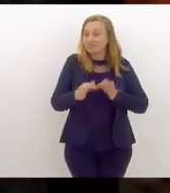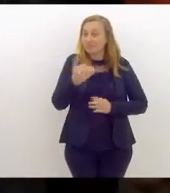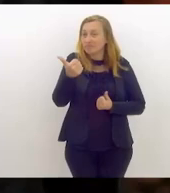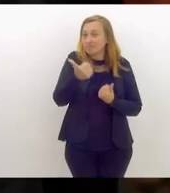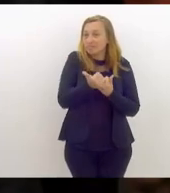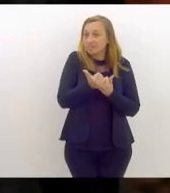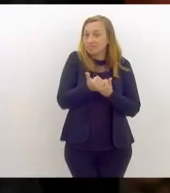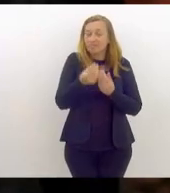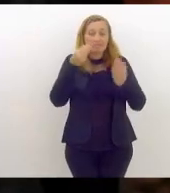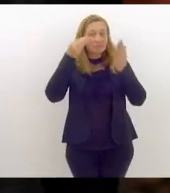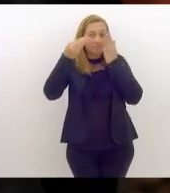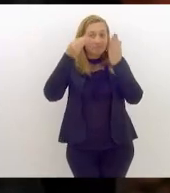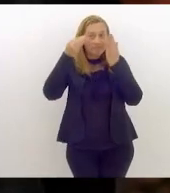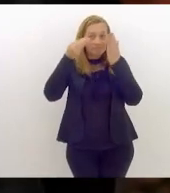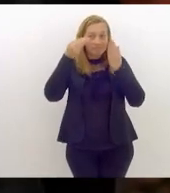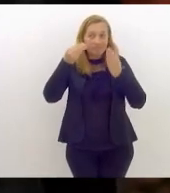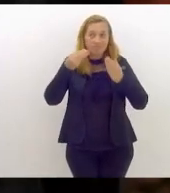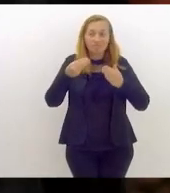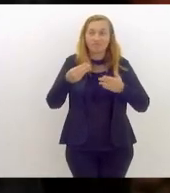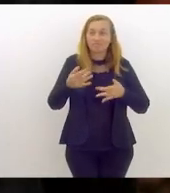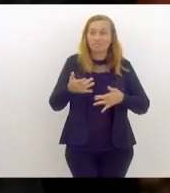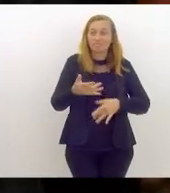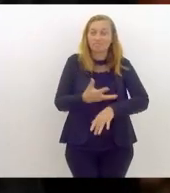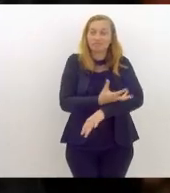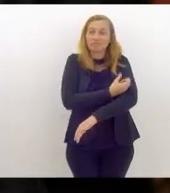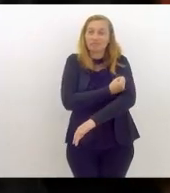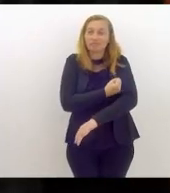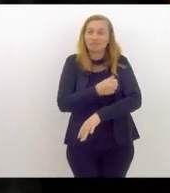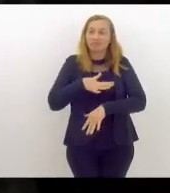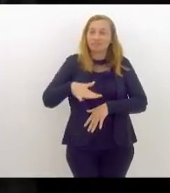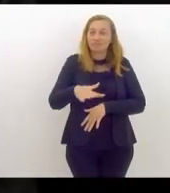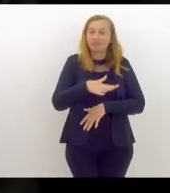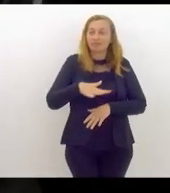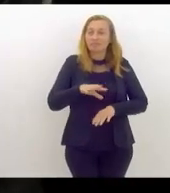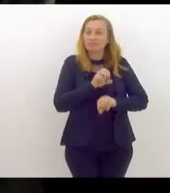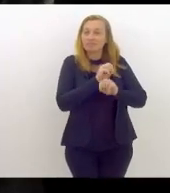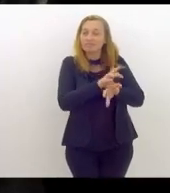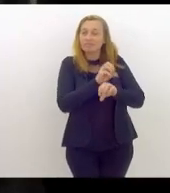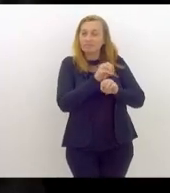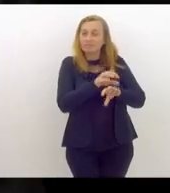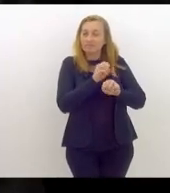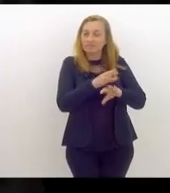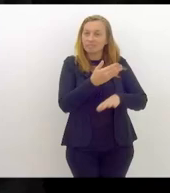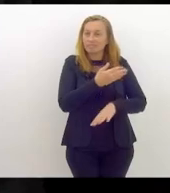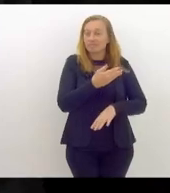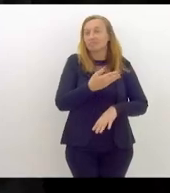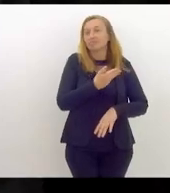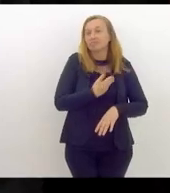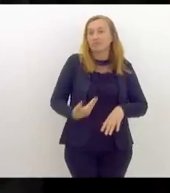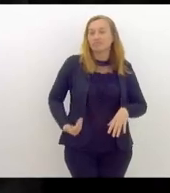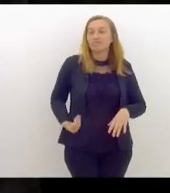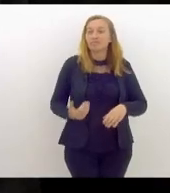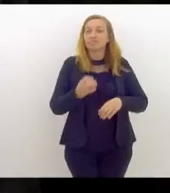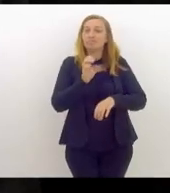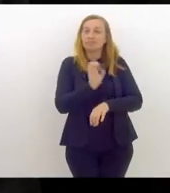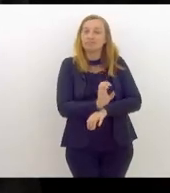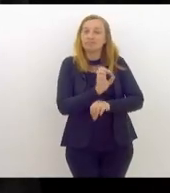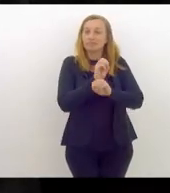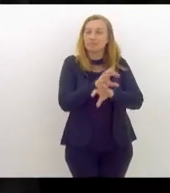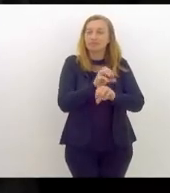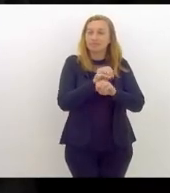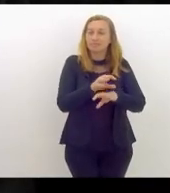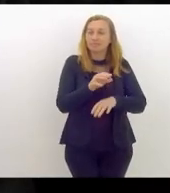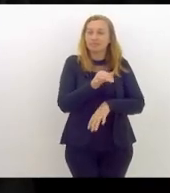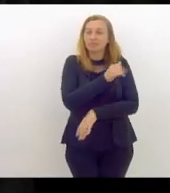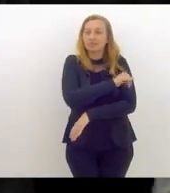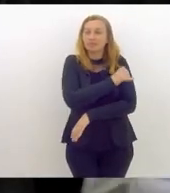apoio psicossocioemocional nos estabelecimentos de ensino da rede pública estadual de ensino do Rio de Janeiro.